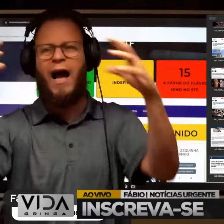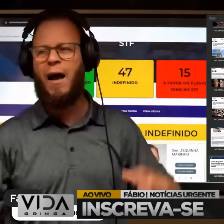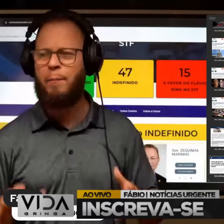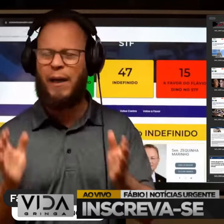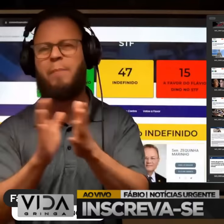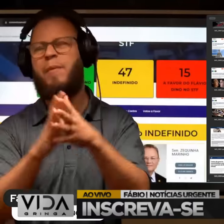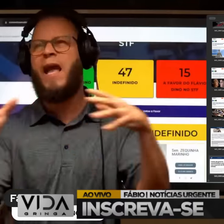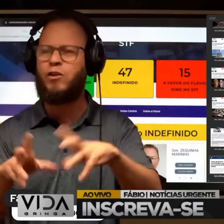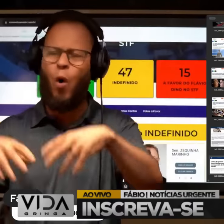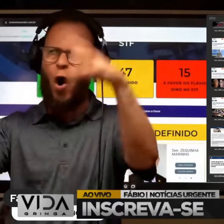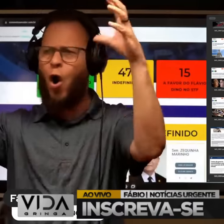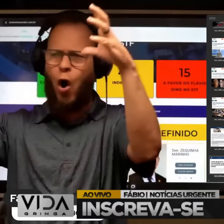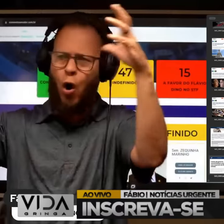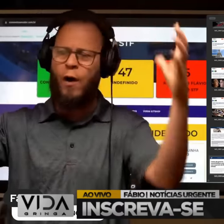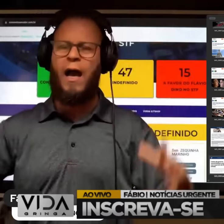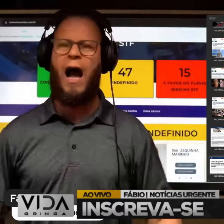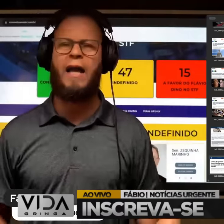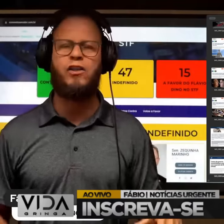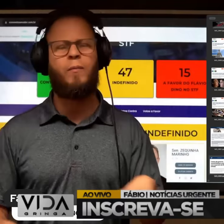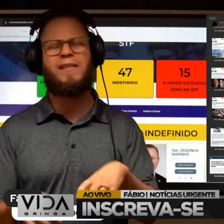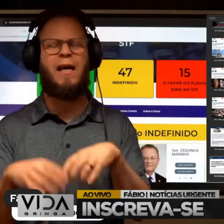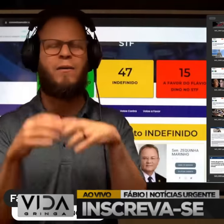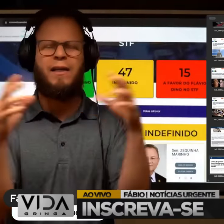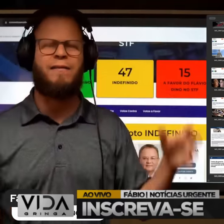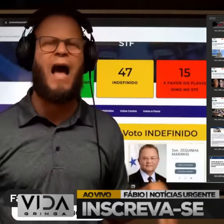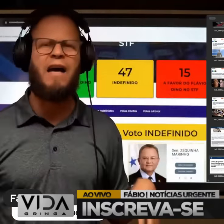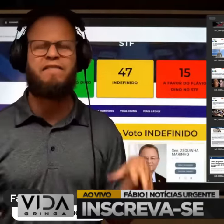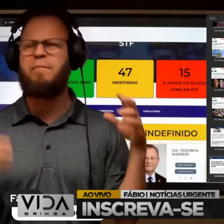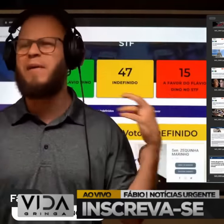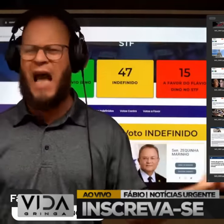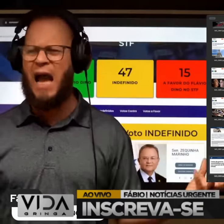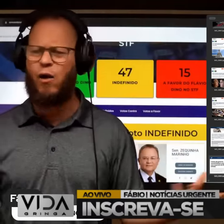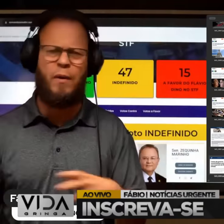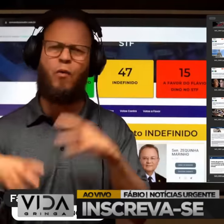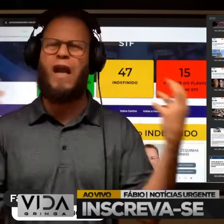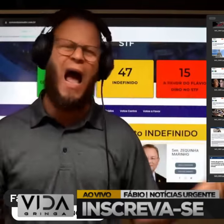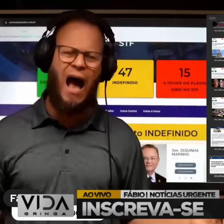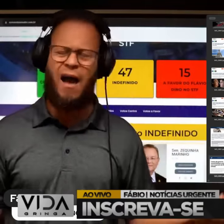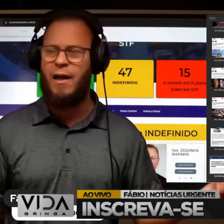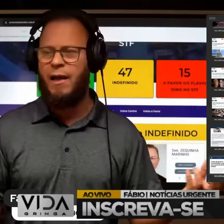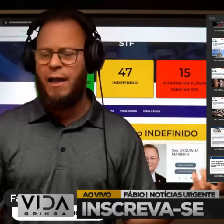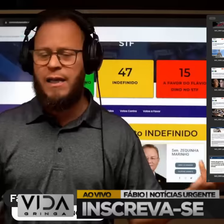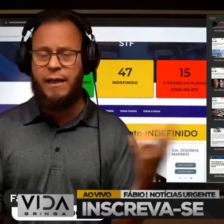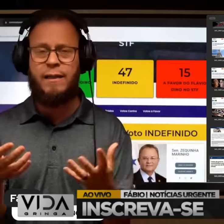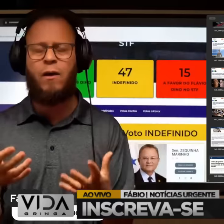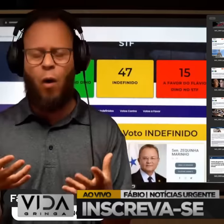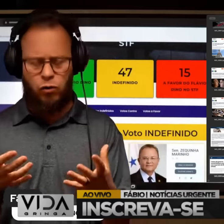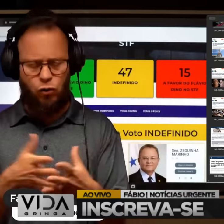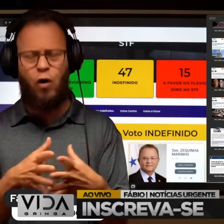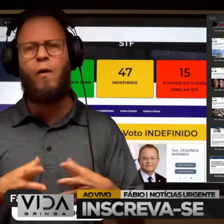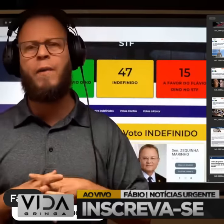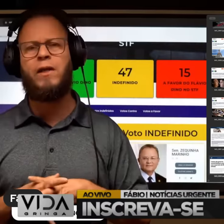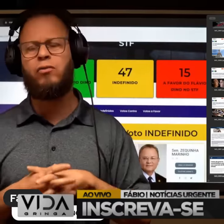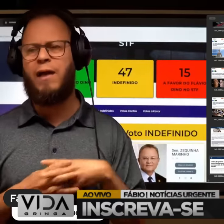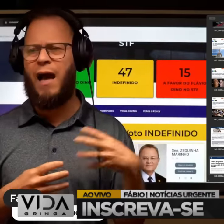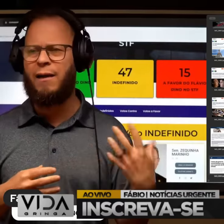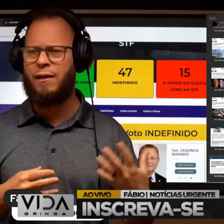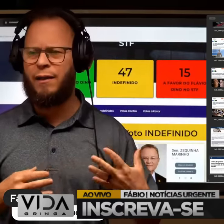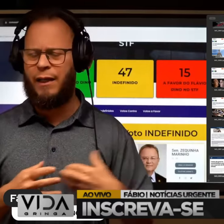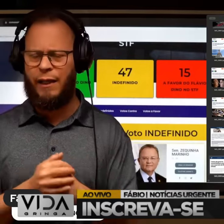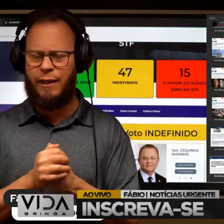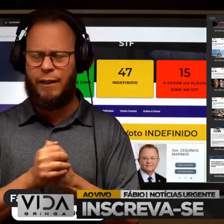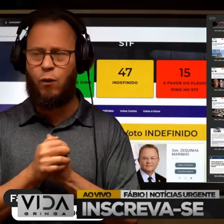Ah, parabéns. Aí eles começaram a gritar, vibrar, comemorar. E aquele negócio, normalmente o